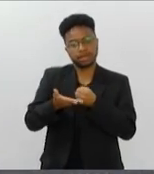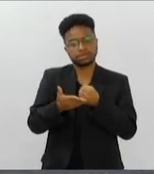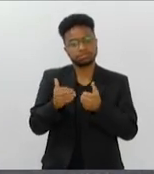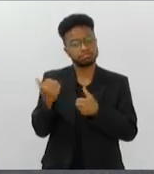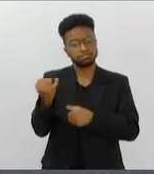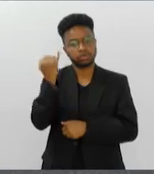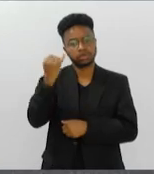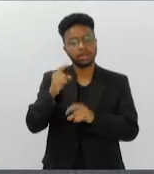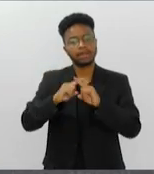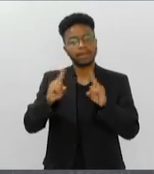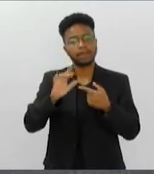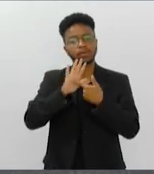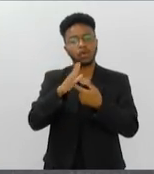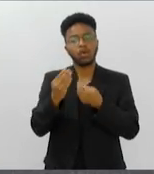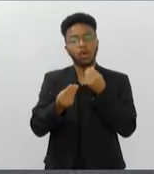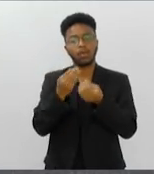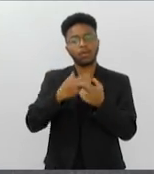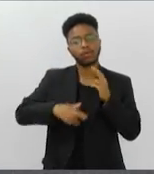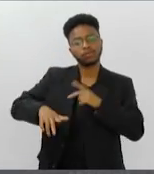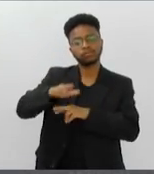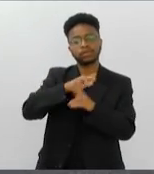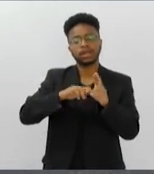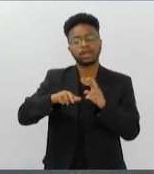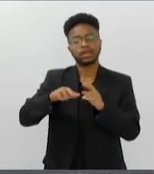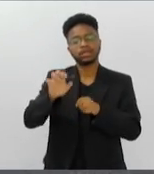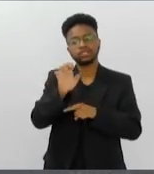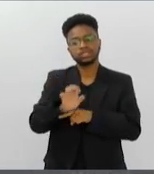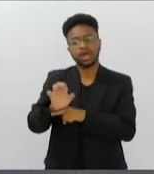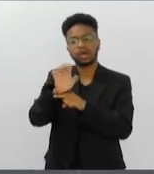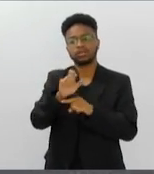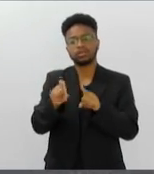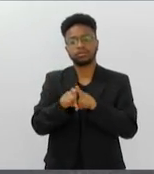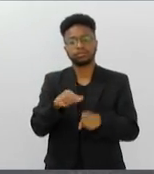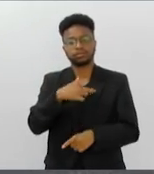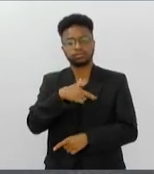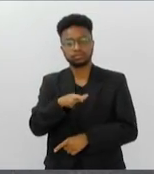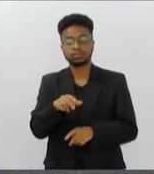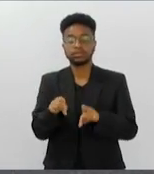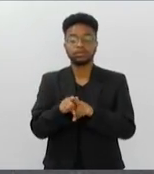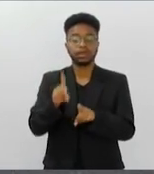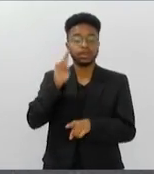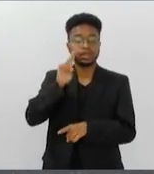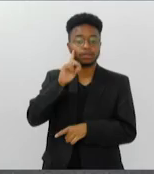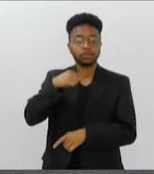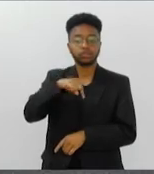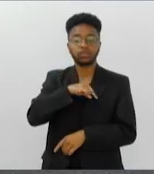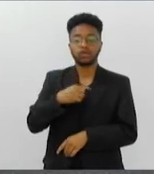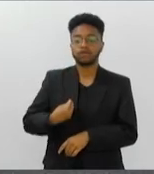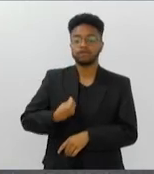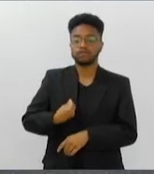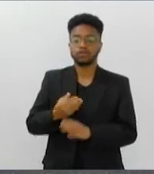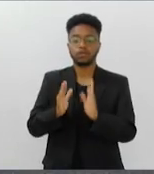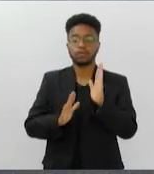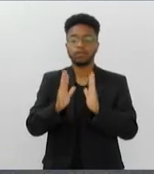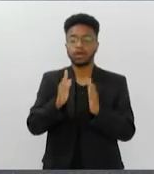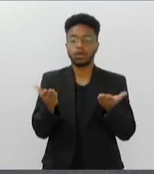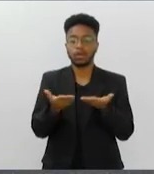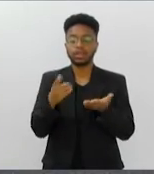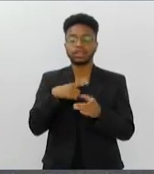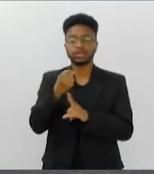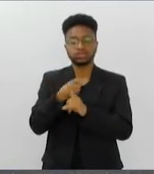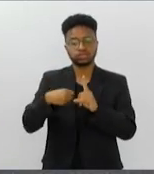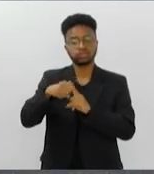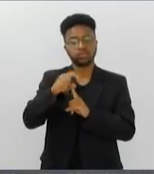pluralidade dos nossos estados, das nossas religiões. Lembrando que a gente vive também, né, uma questão, né, temos uma sociedade